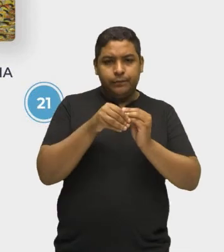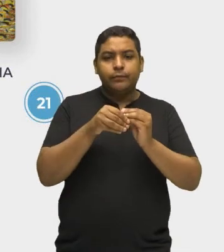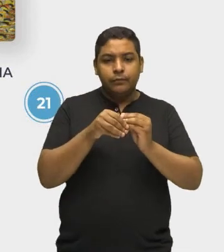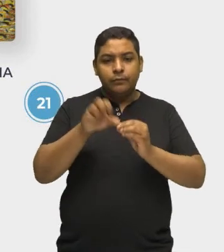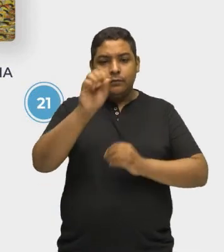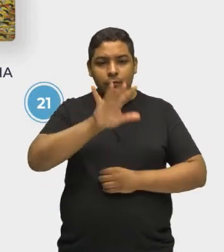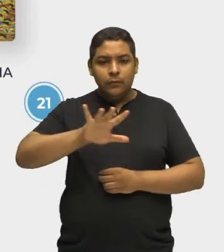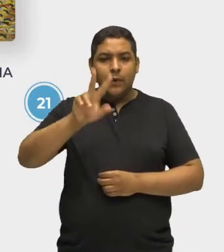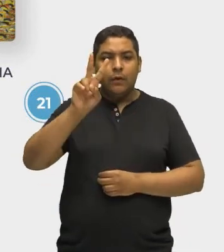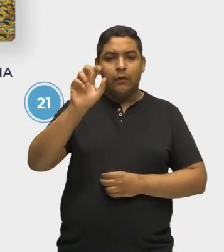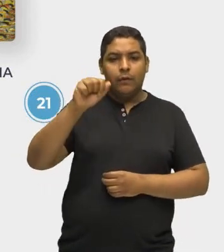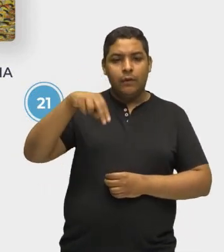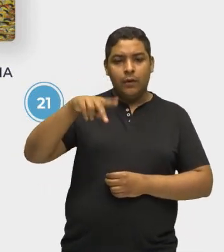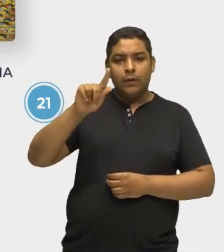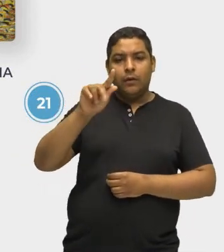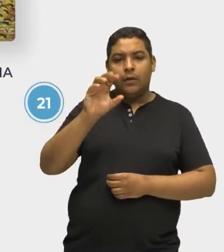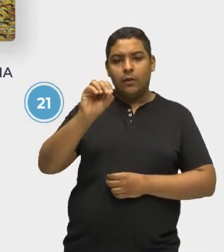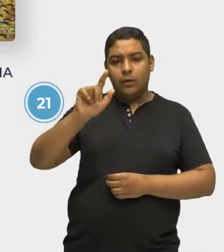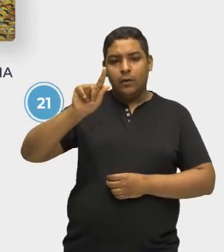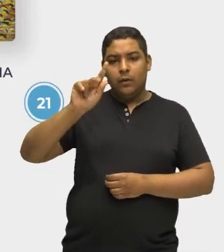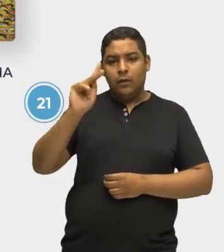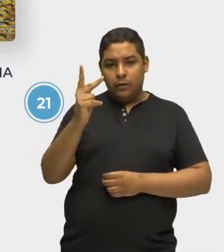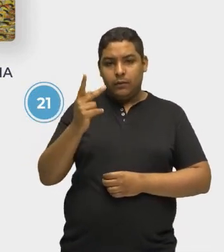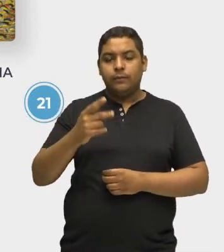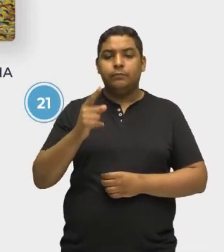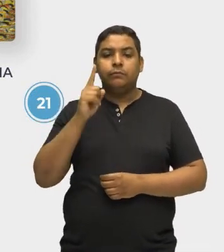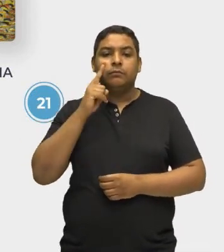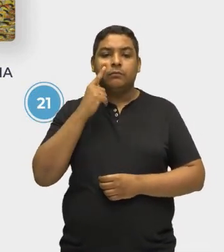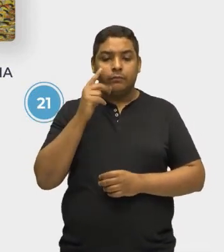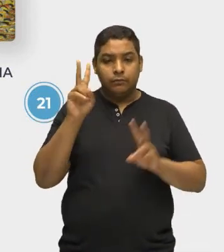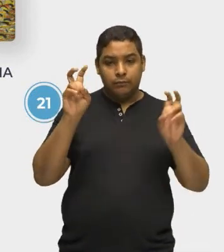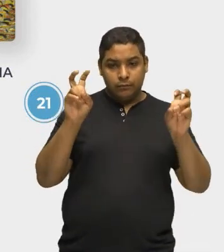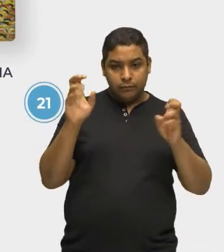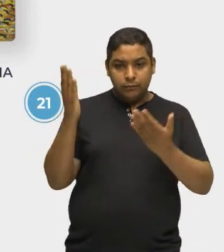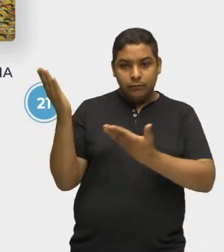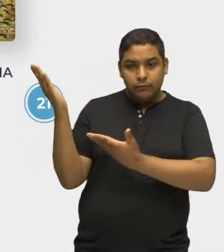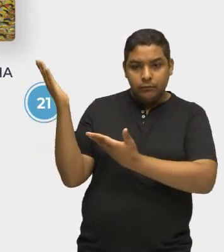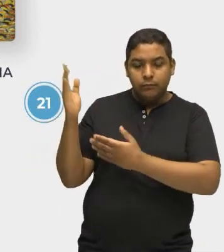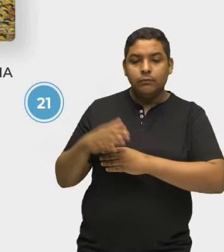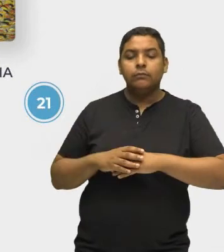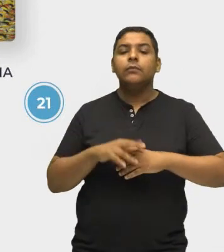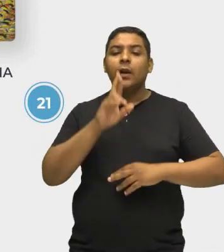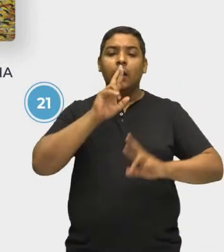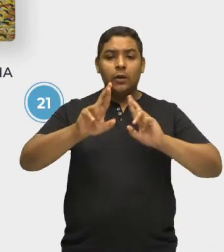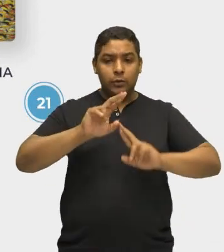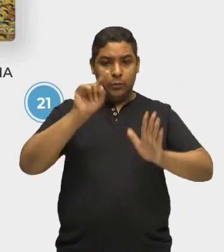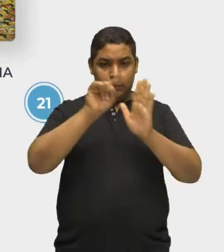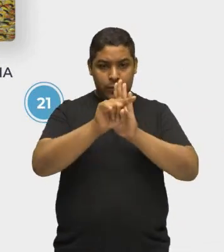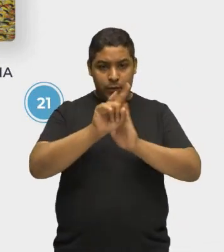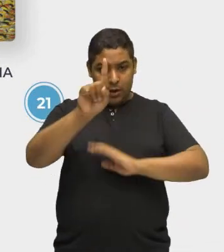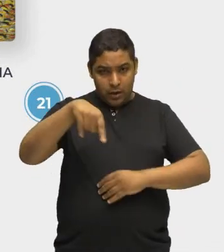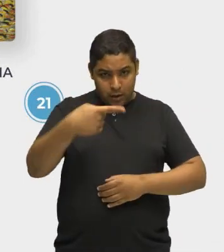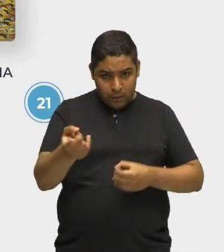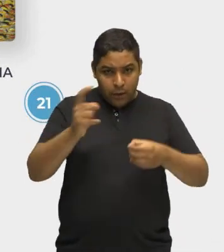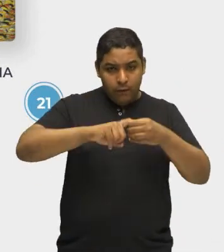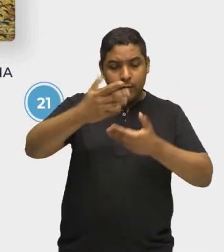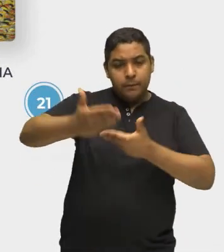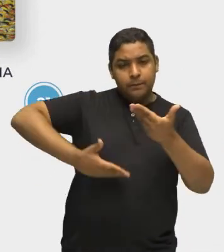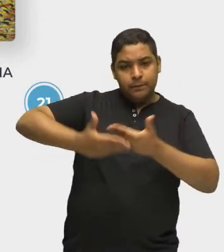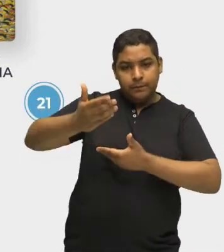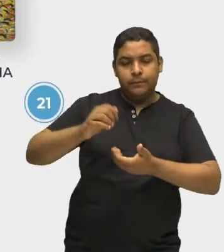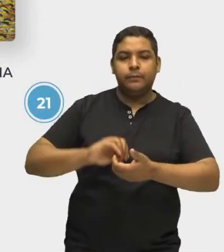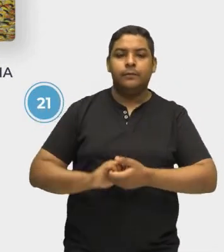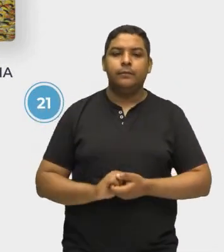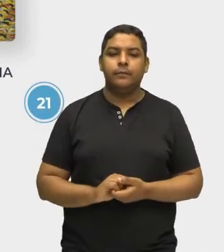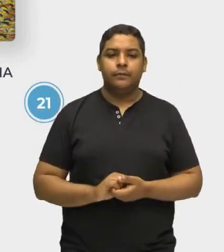Gogh, Terraço do Café à Noite. Então, responda as questões e daqui a pouco nós voltamos para a nossa